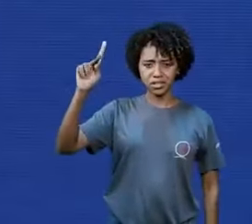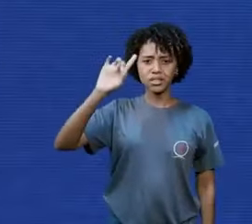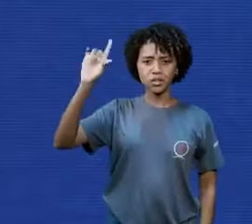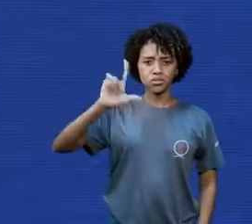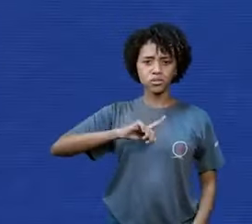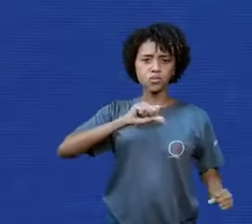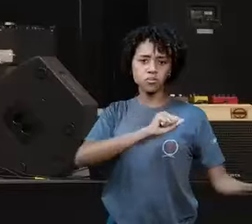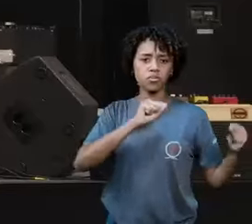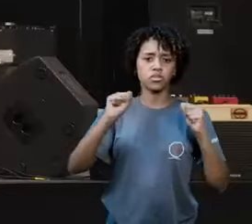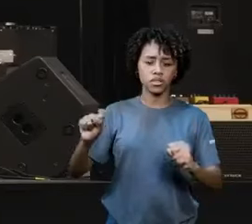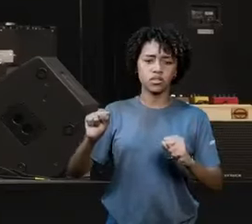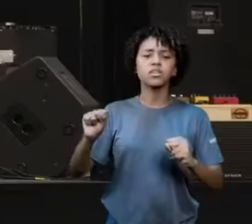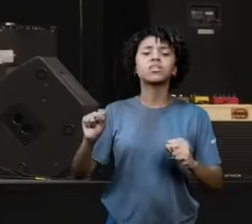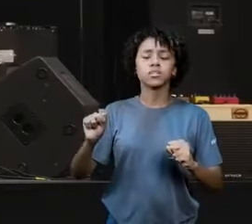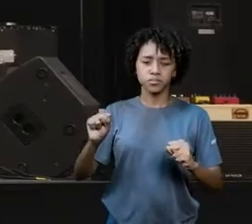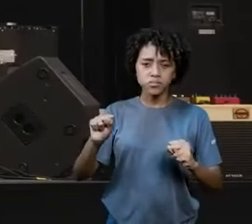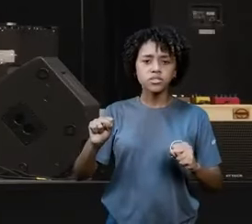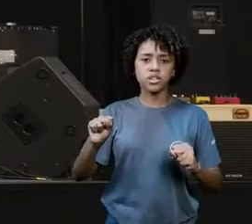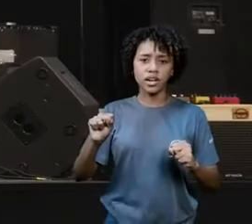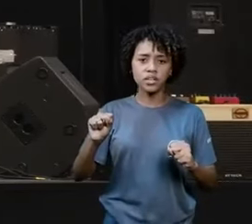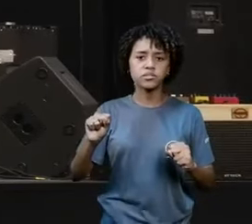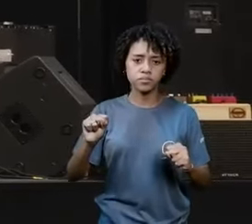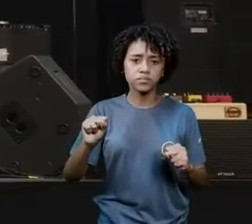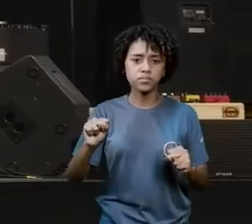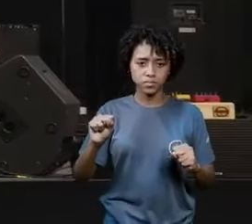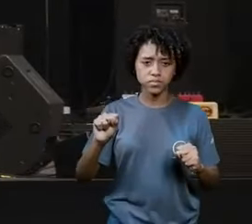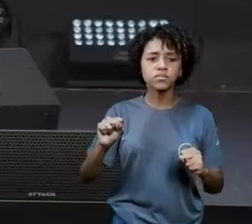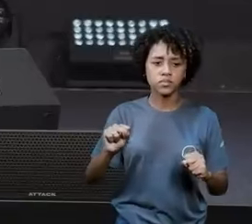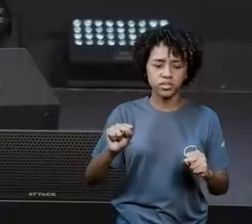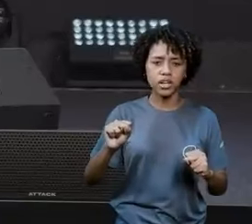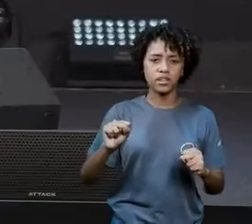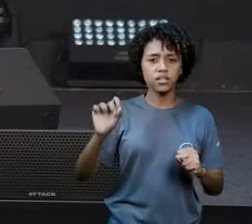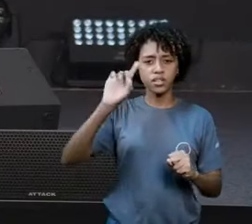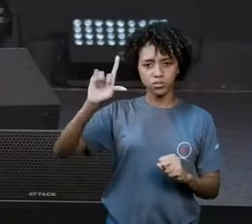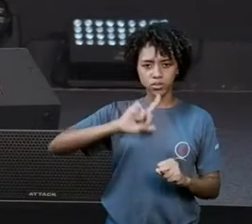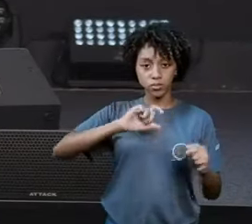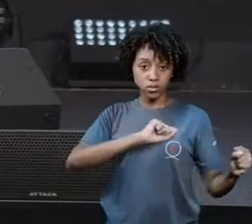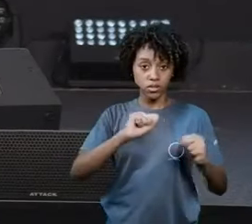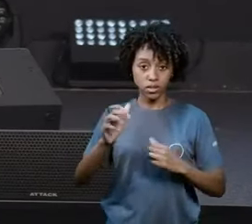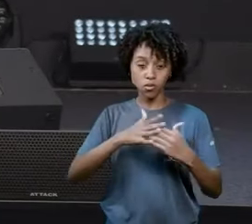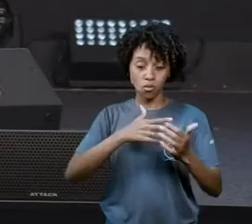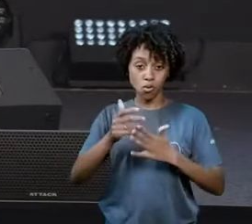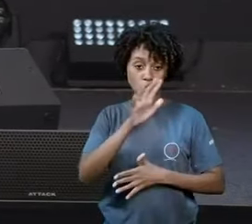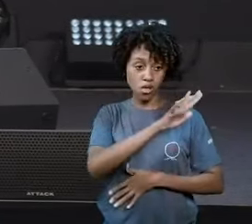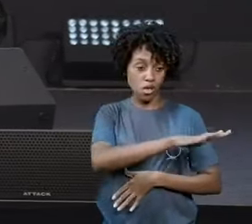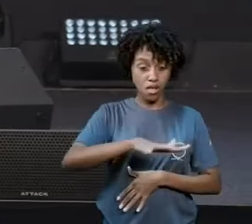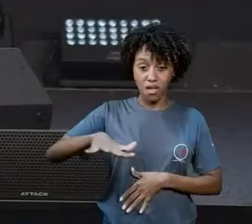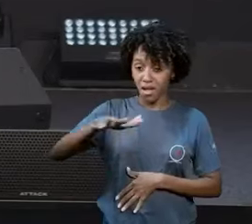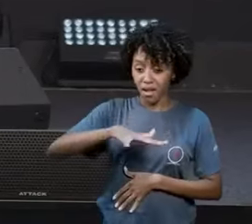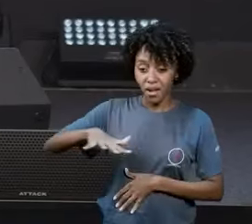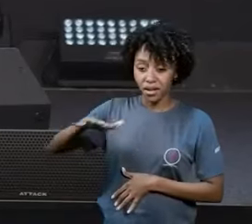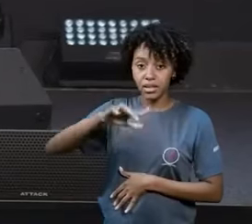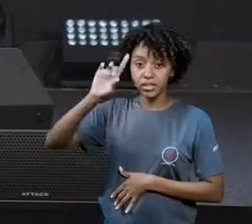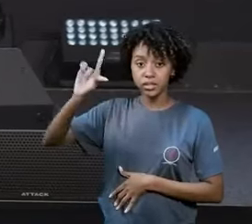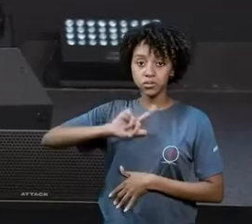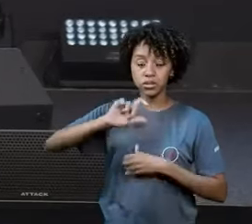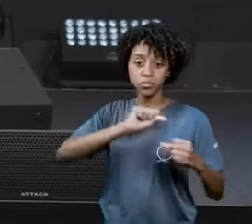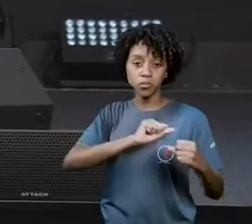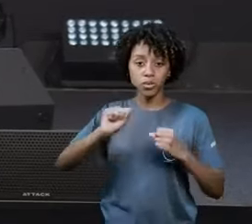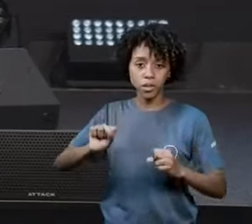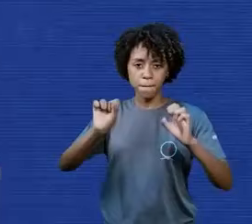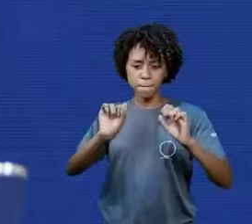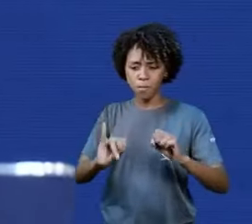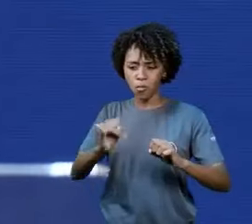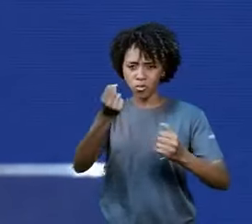poder para fazer o que ele quer ele tem poder para agir em qualqu área ele tem poder para abrir qualquer porta para